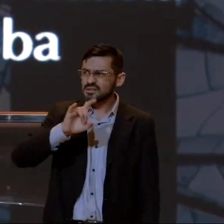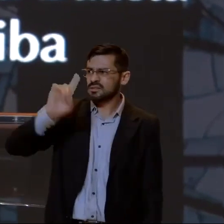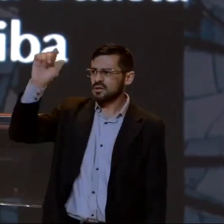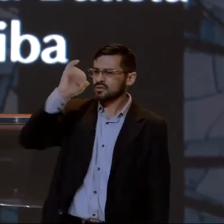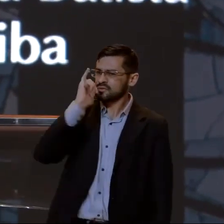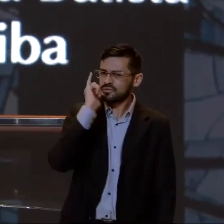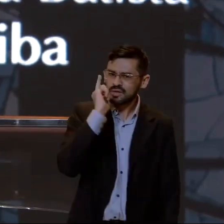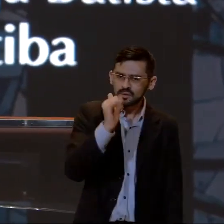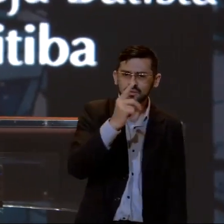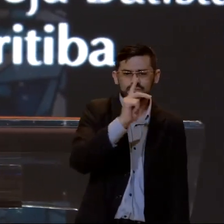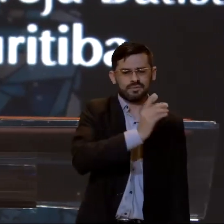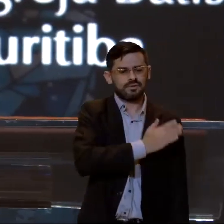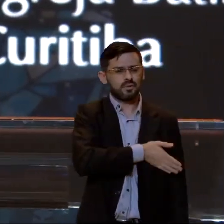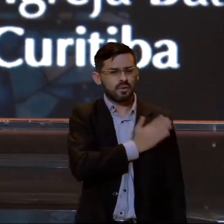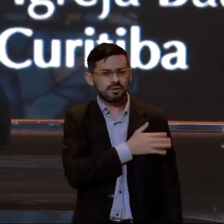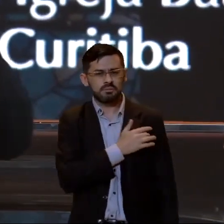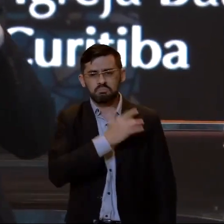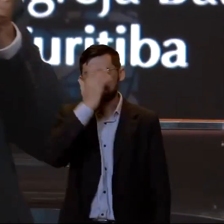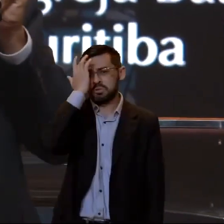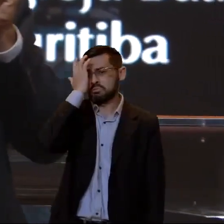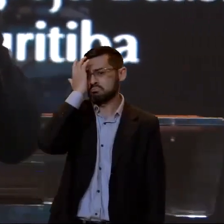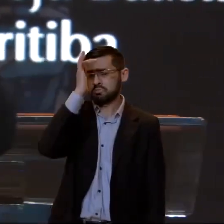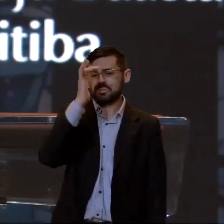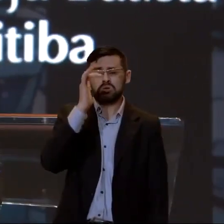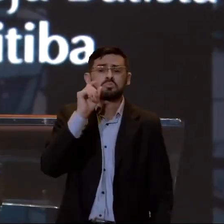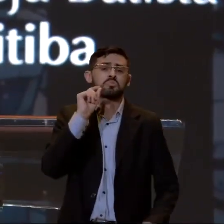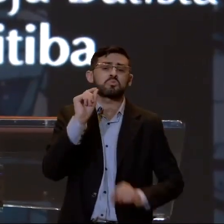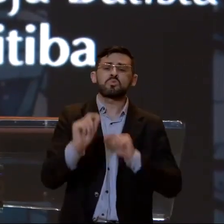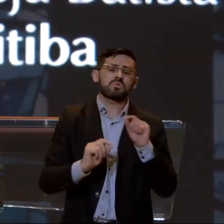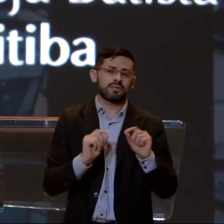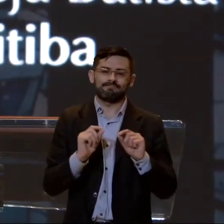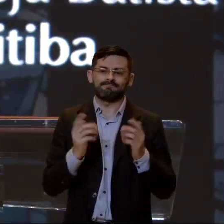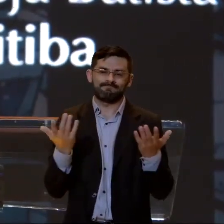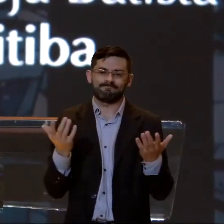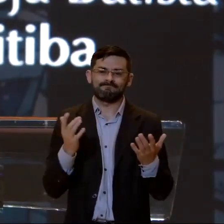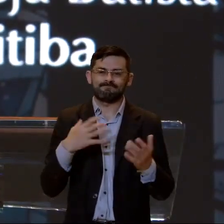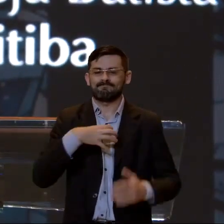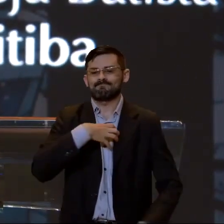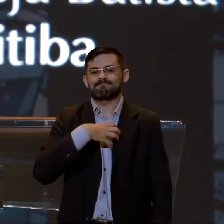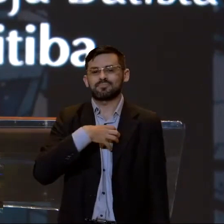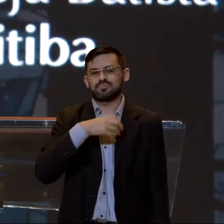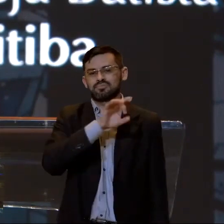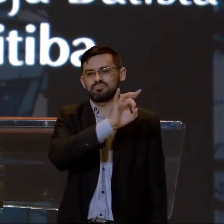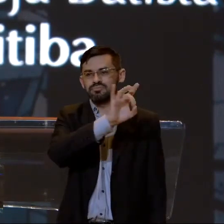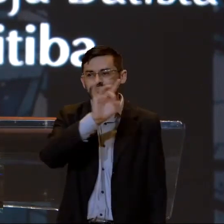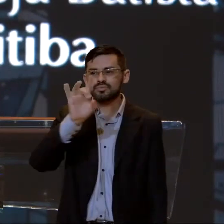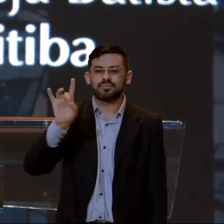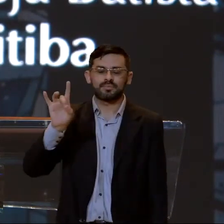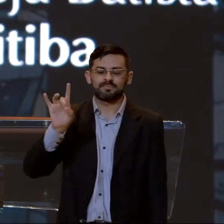nesse lugar. Eu não sei qual é a tua